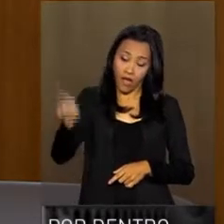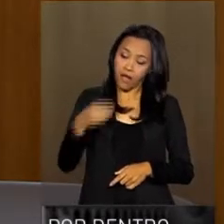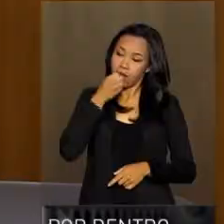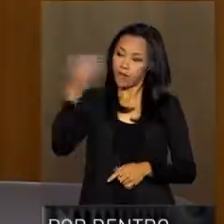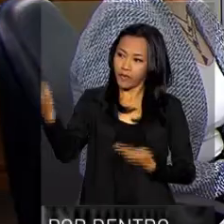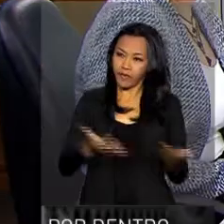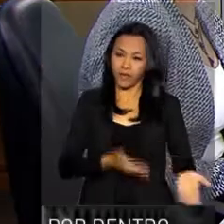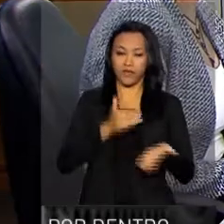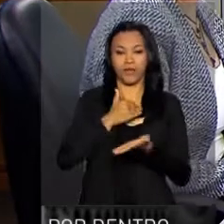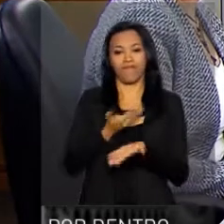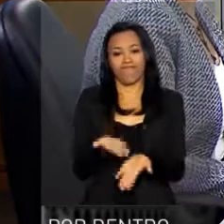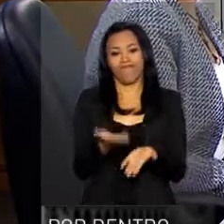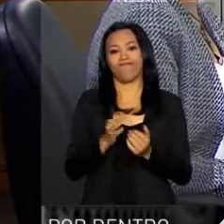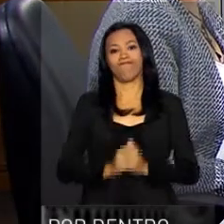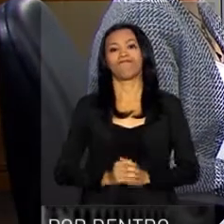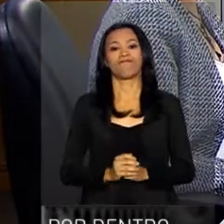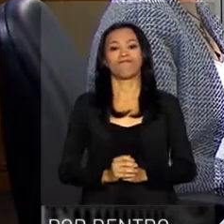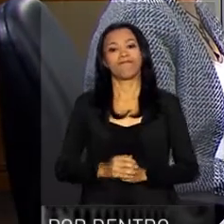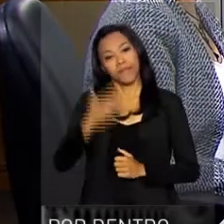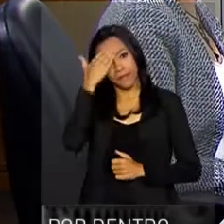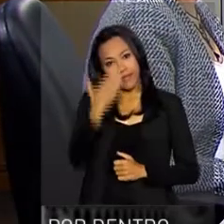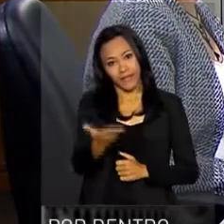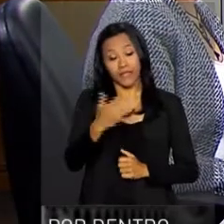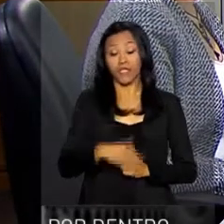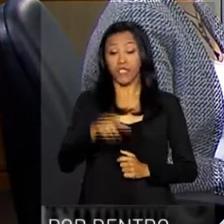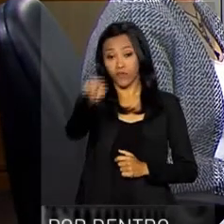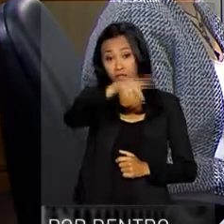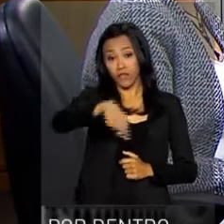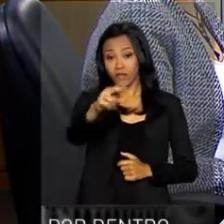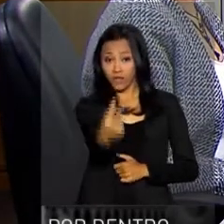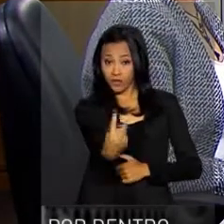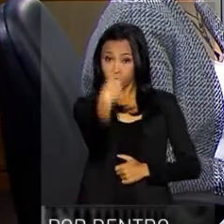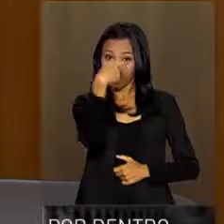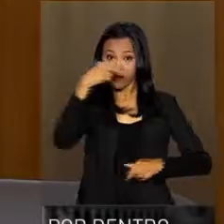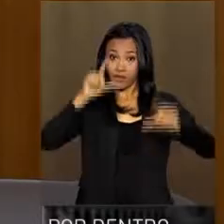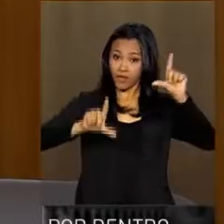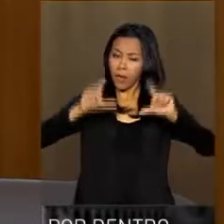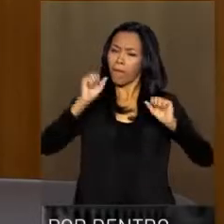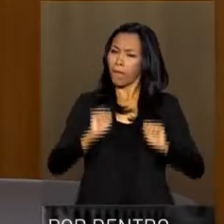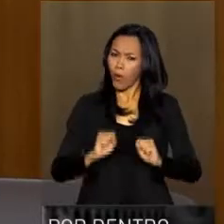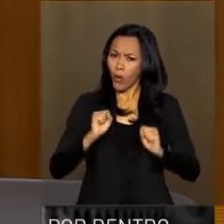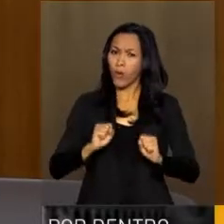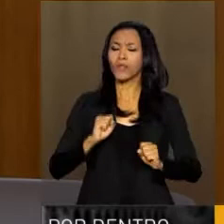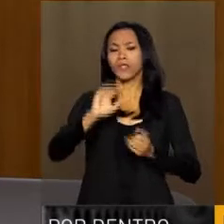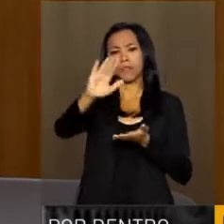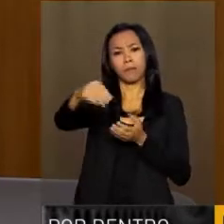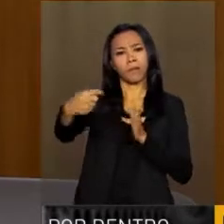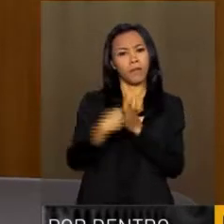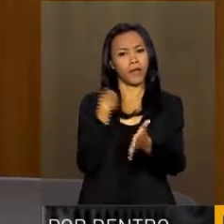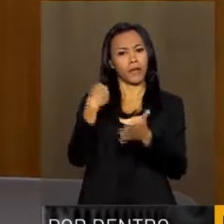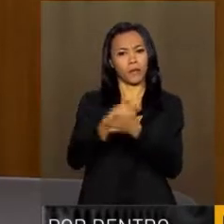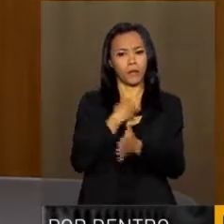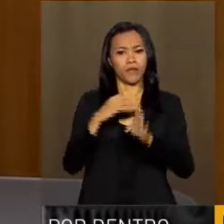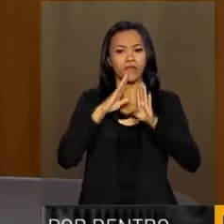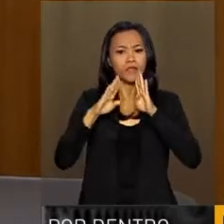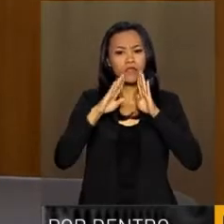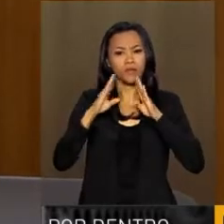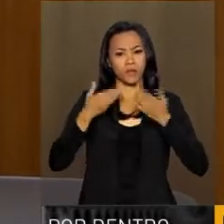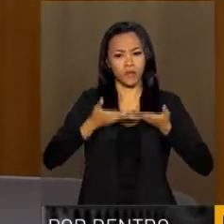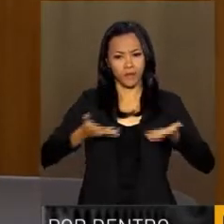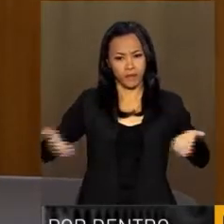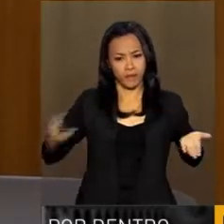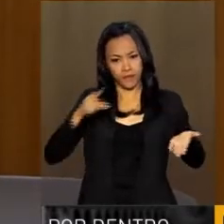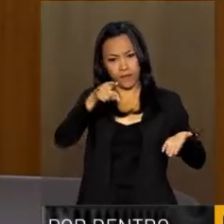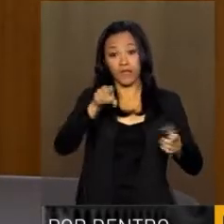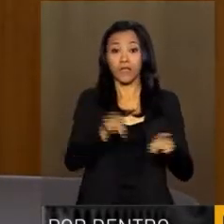vindo ao nosso programa brigada e você que nos acompanha pode enviar sua pergunta pelo facebook.com barra palácio do planalto e ainda pelo